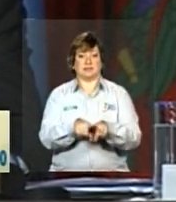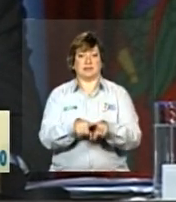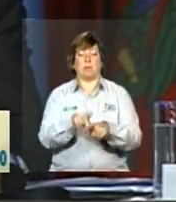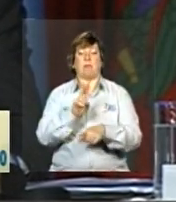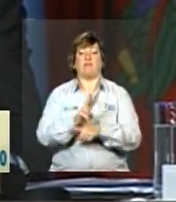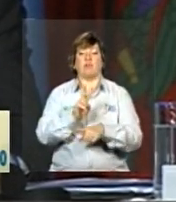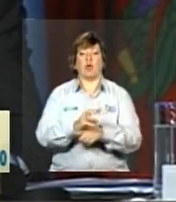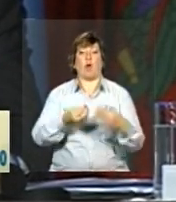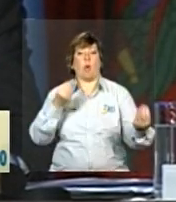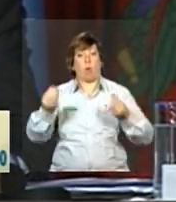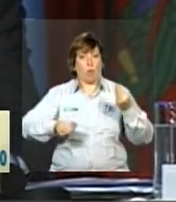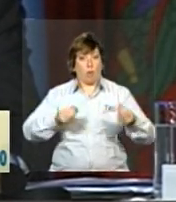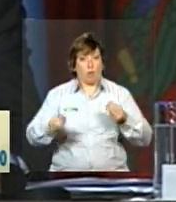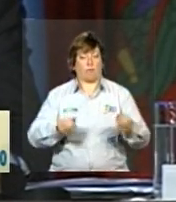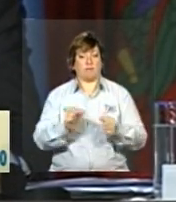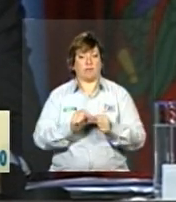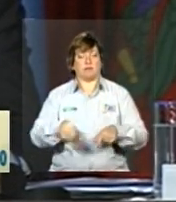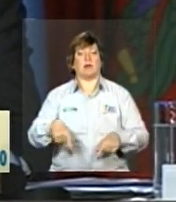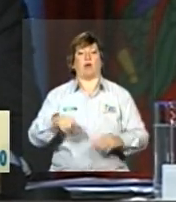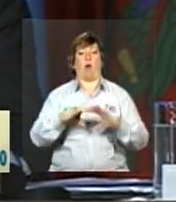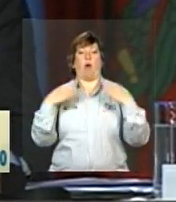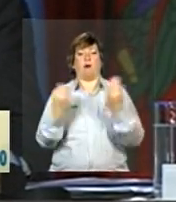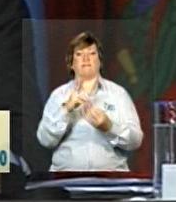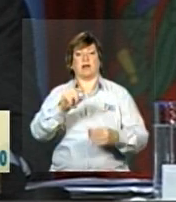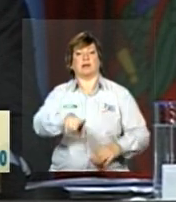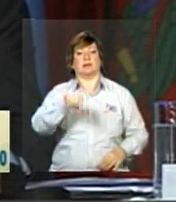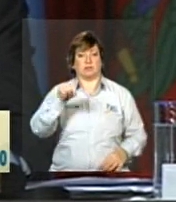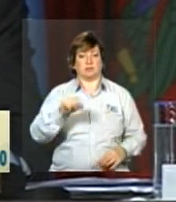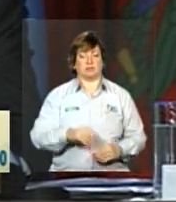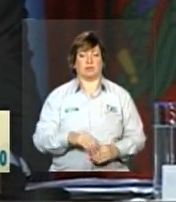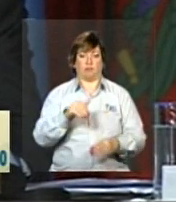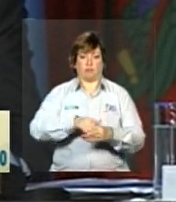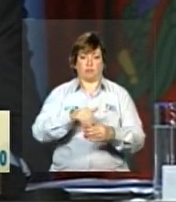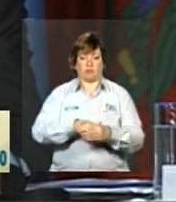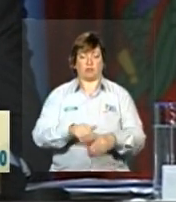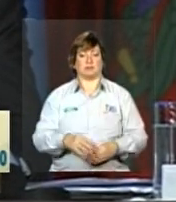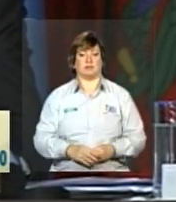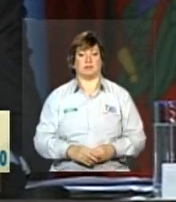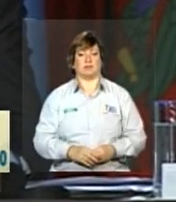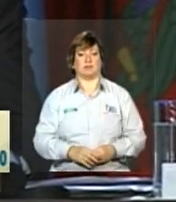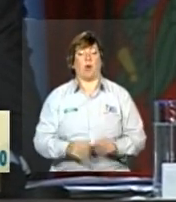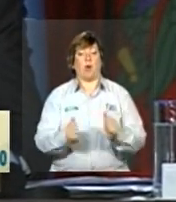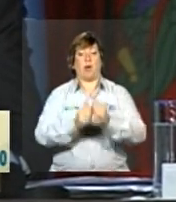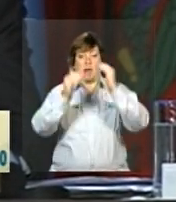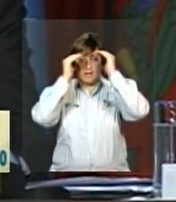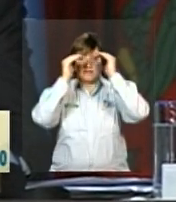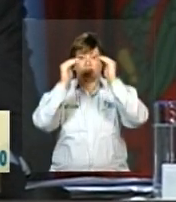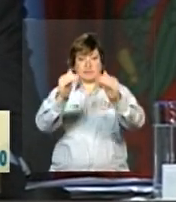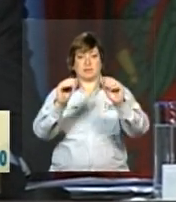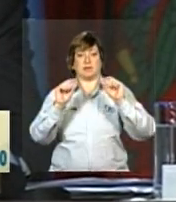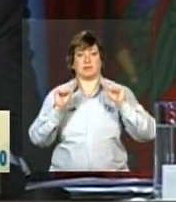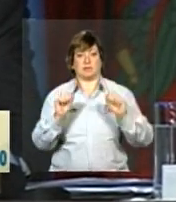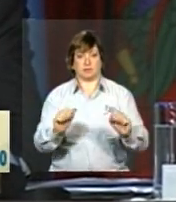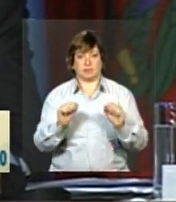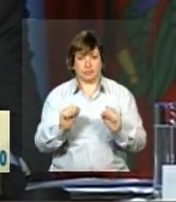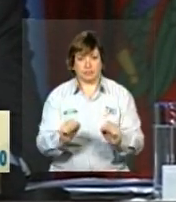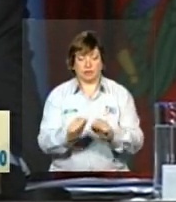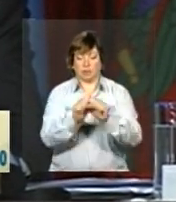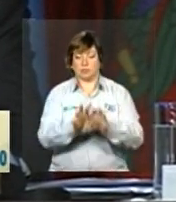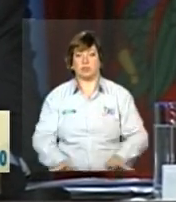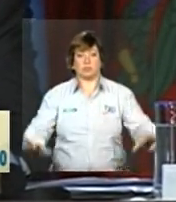provisórias de procedimento, a conferência irá eleger com respeito à distribuição